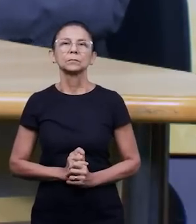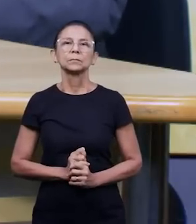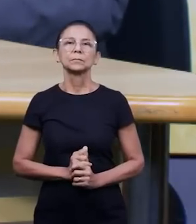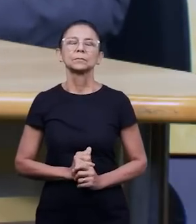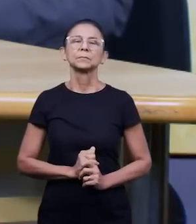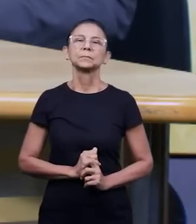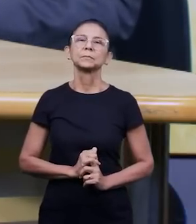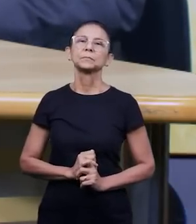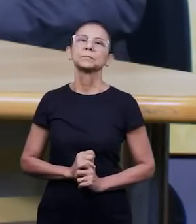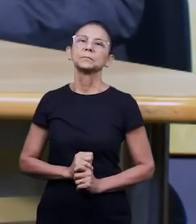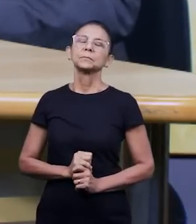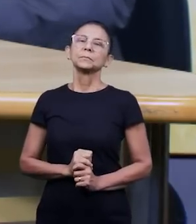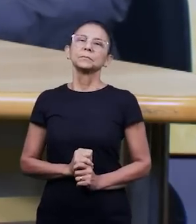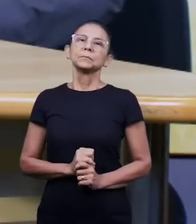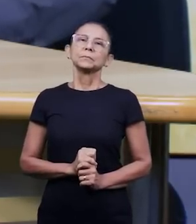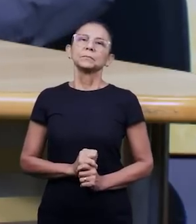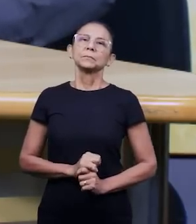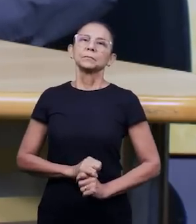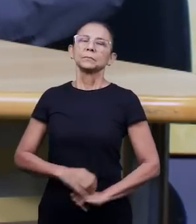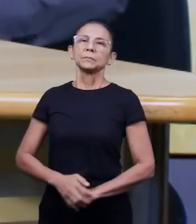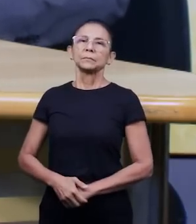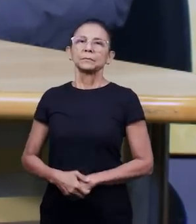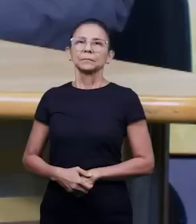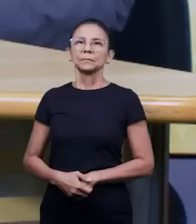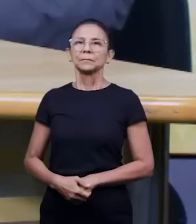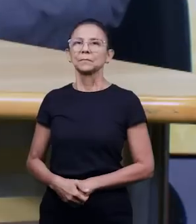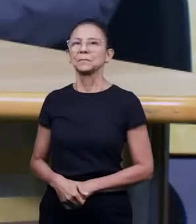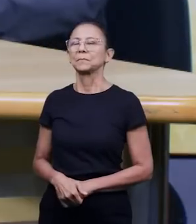irado, eu olhei para ele e disse, fulano, olha só,